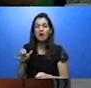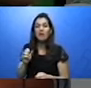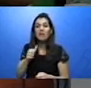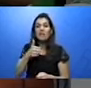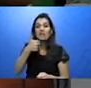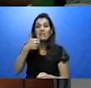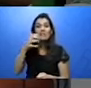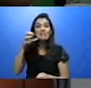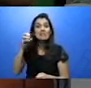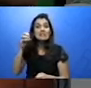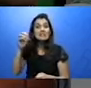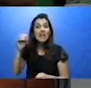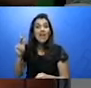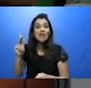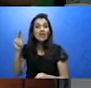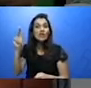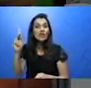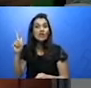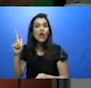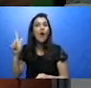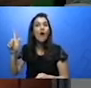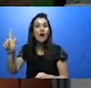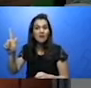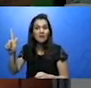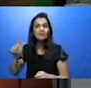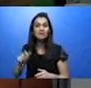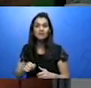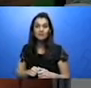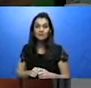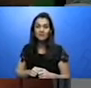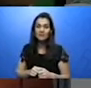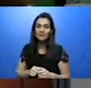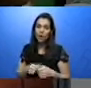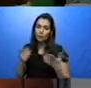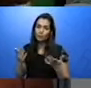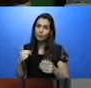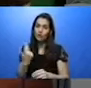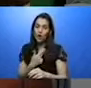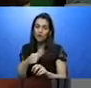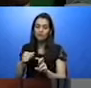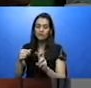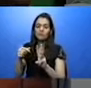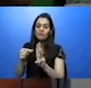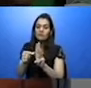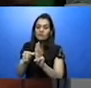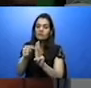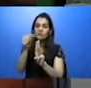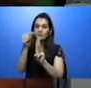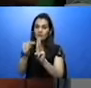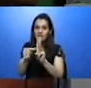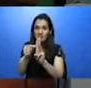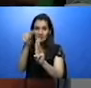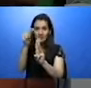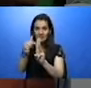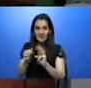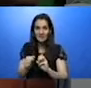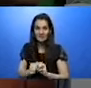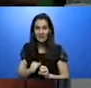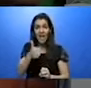100 quilogramas, tá? Então, placa da centena, que agora para nós passa a representar